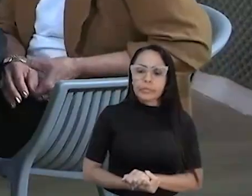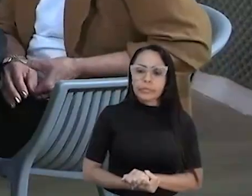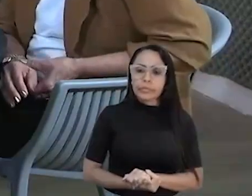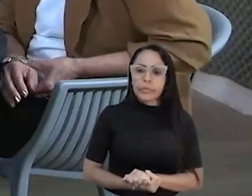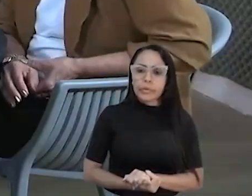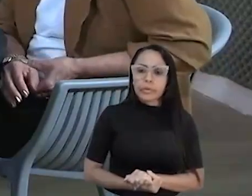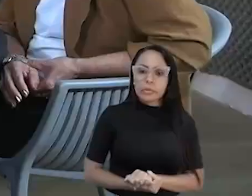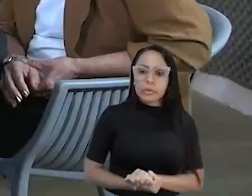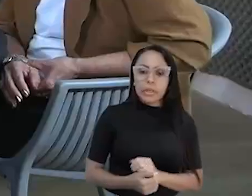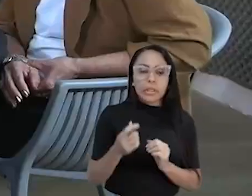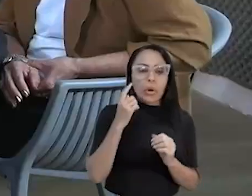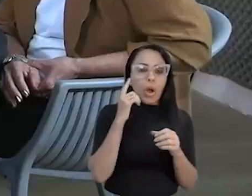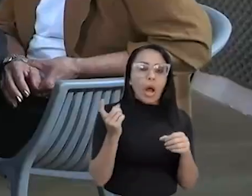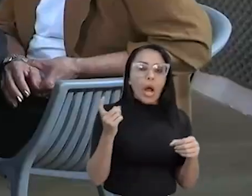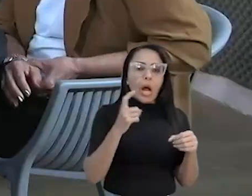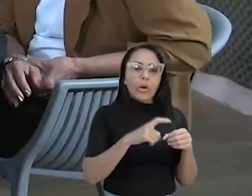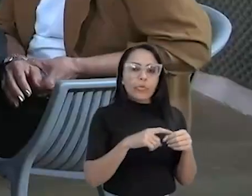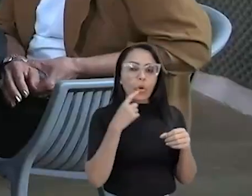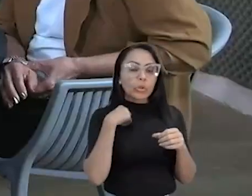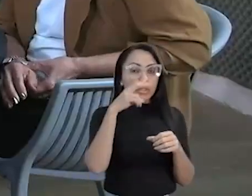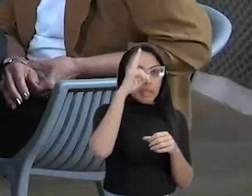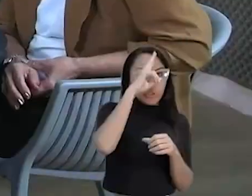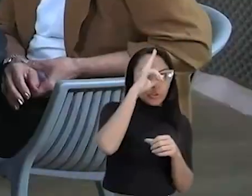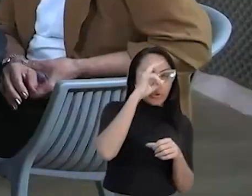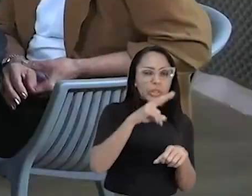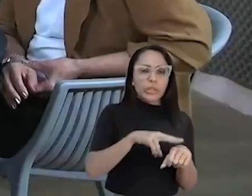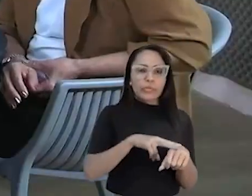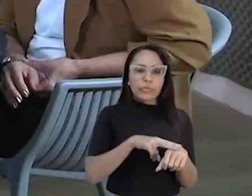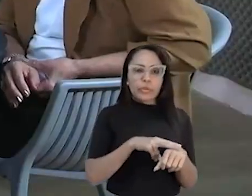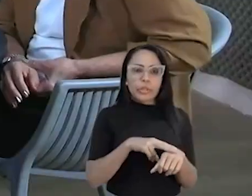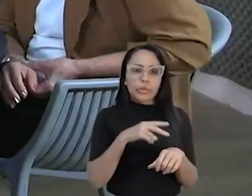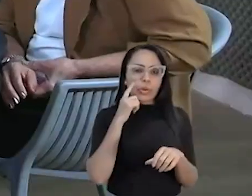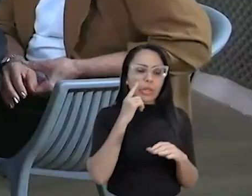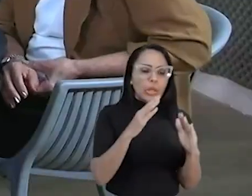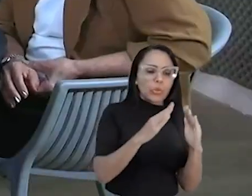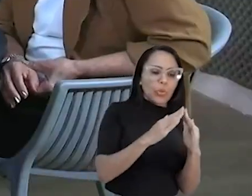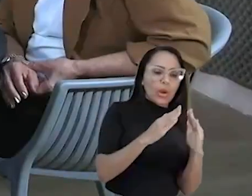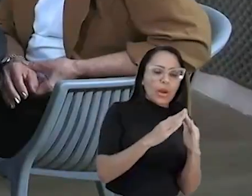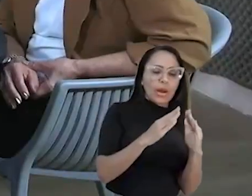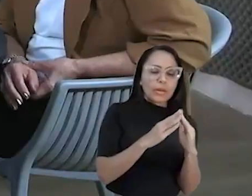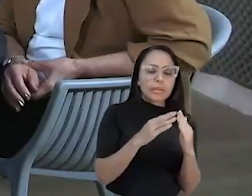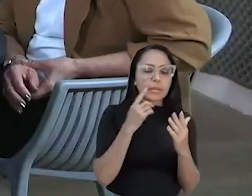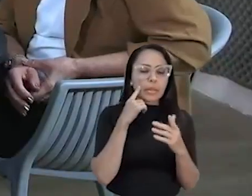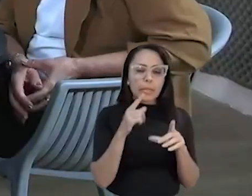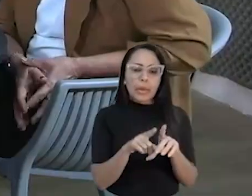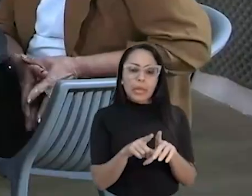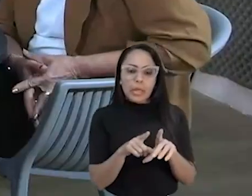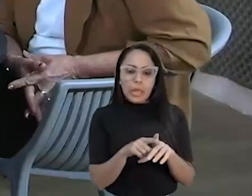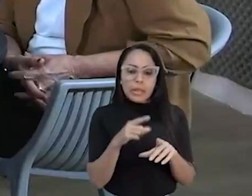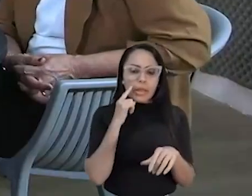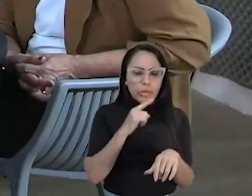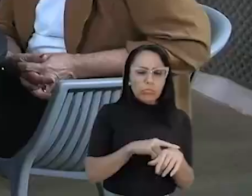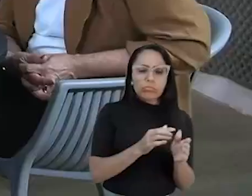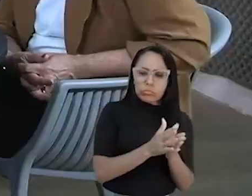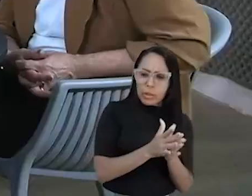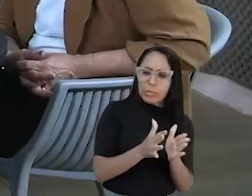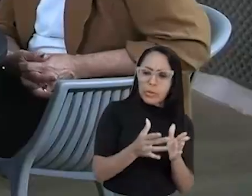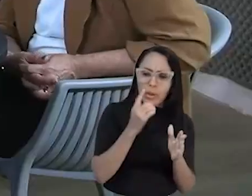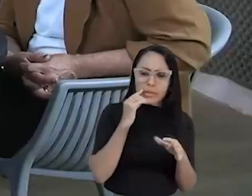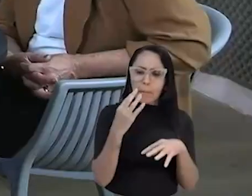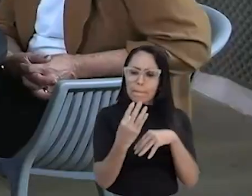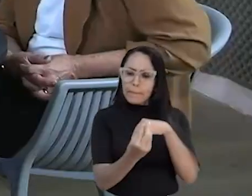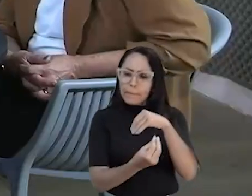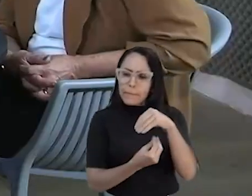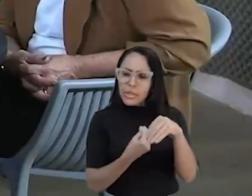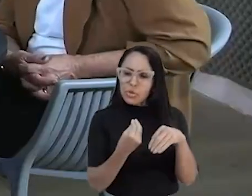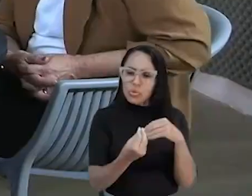importa, a volta dessa história de, tipo, ter um bar dentro de casa, né? Onde você faz um drink, não sei o quê. Mas, enfim, essa mistura de textura.